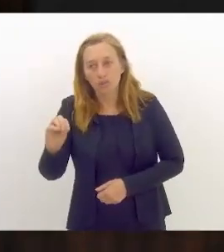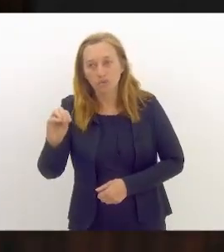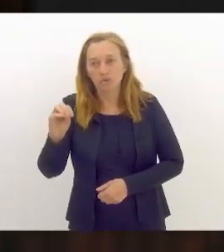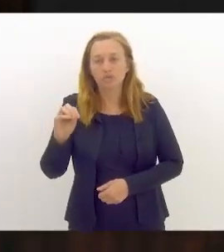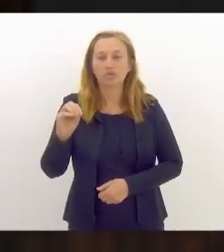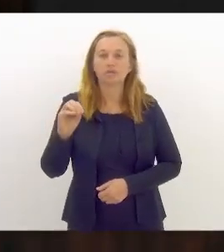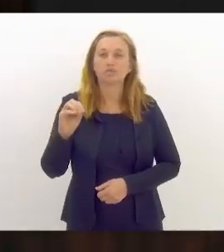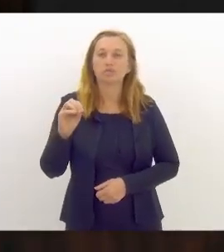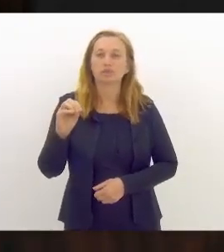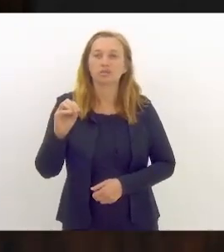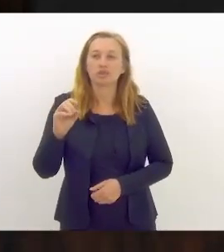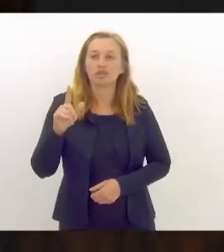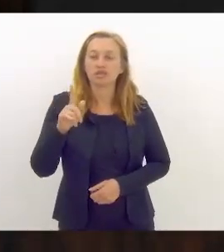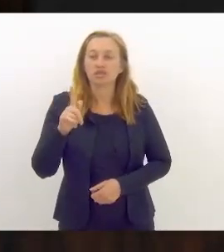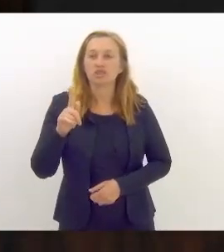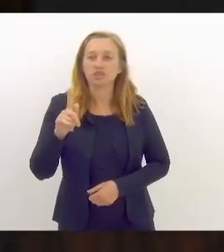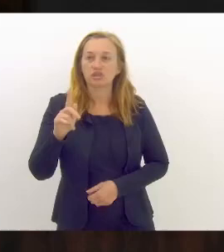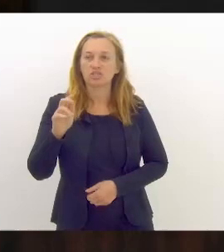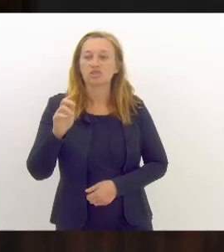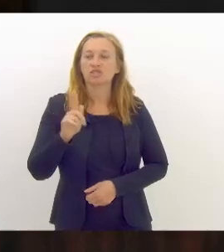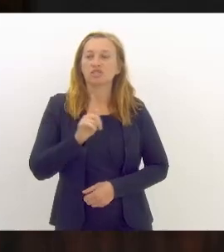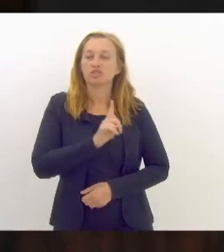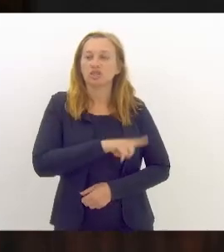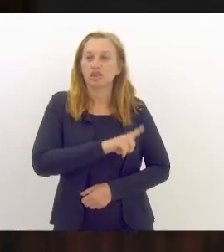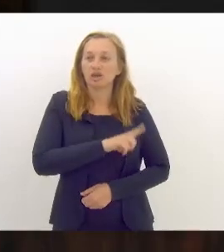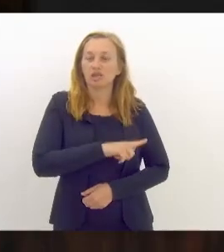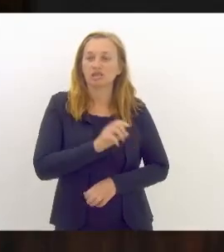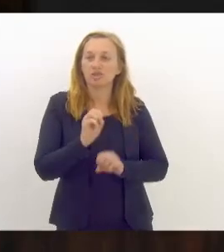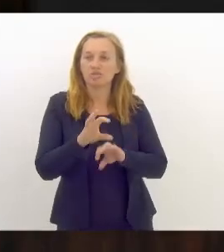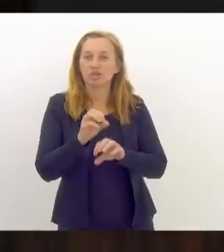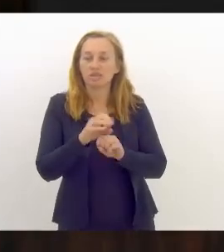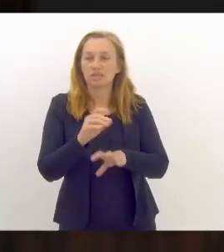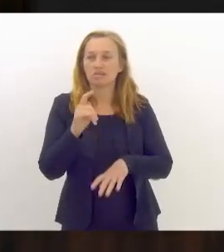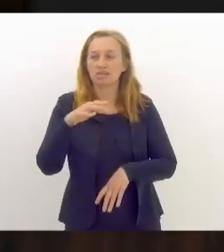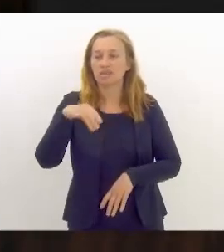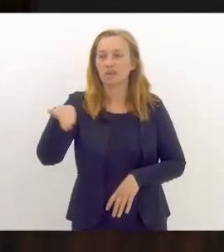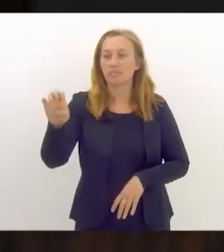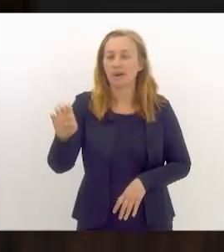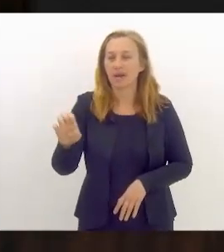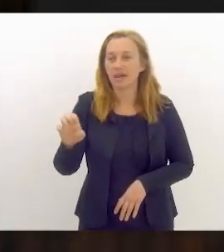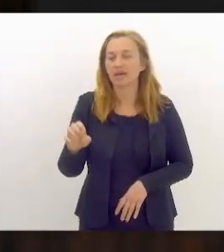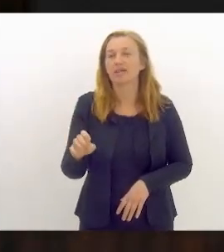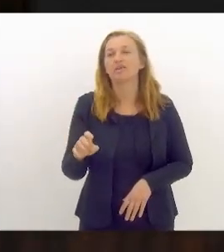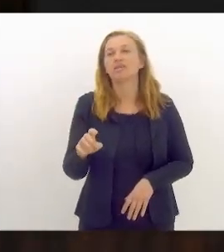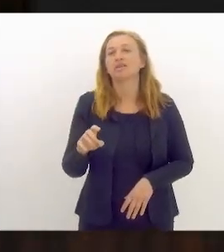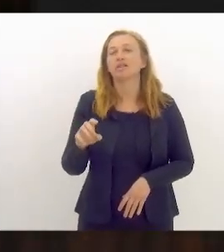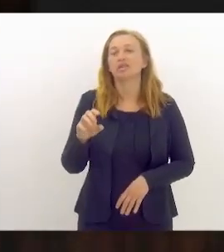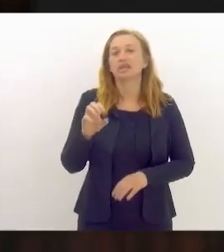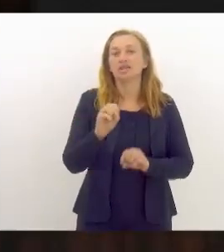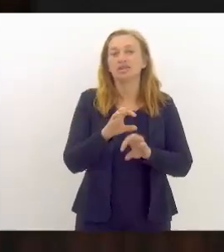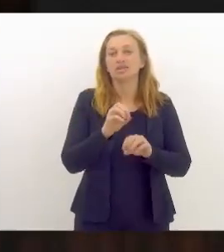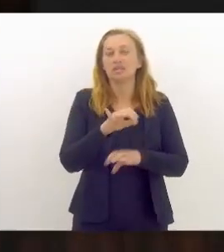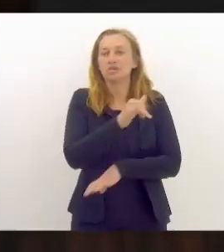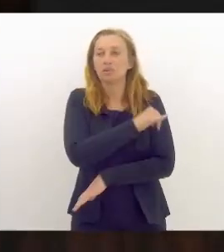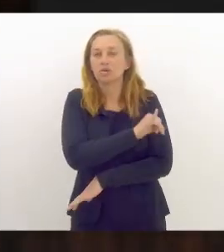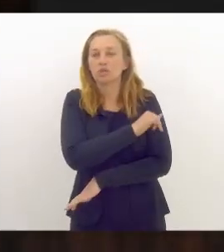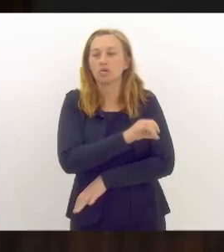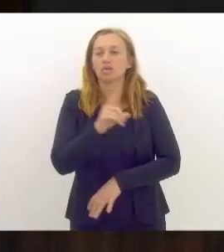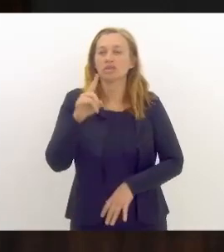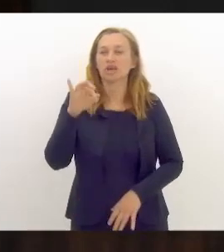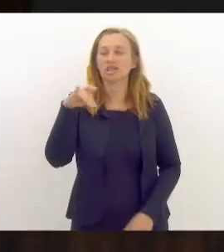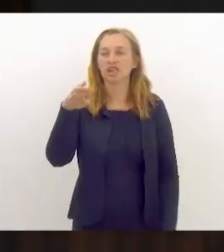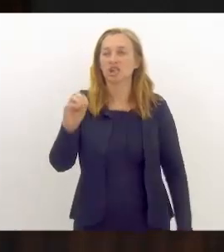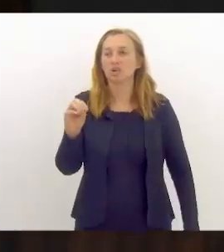cronenberg gerente de educação da Sebrae Fernando blauer presidente do sido Rio Danilo de Luca